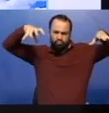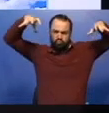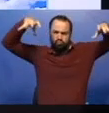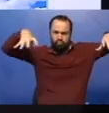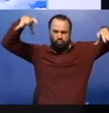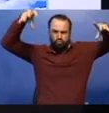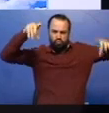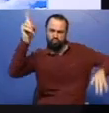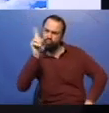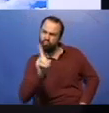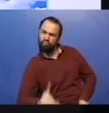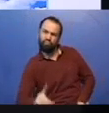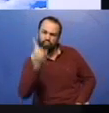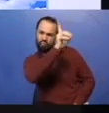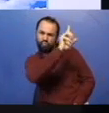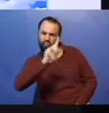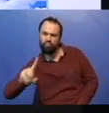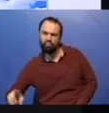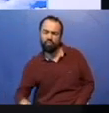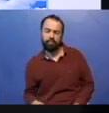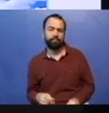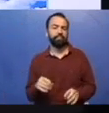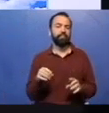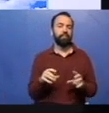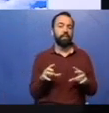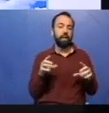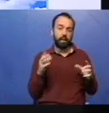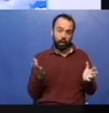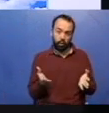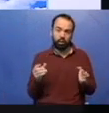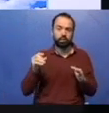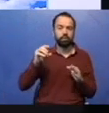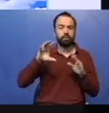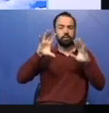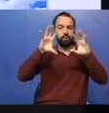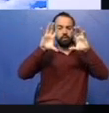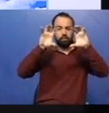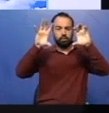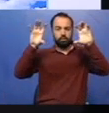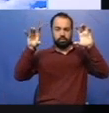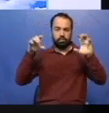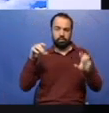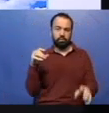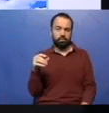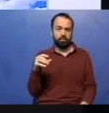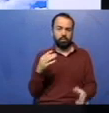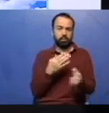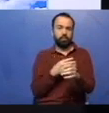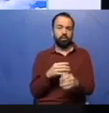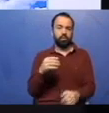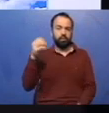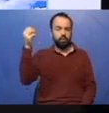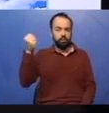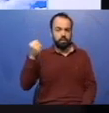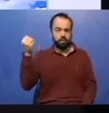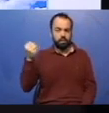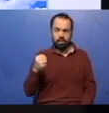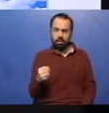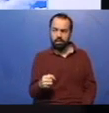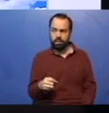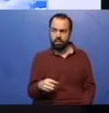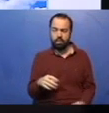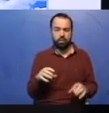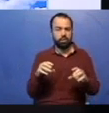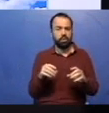raios e trovões. Já as nuvens brancas, chamadas apenas de cúmulos, que se assemelham